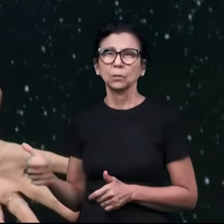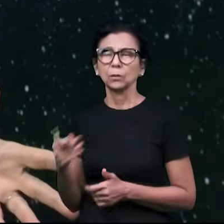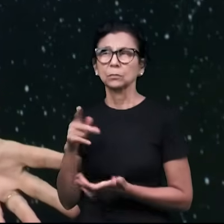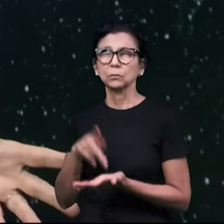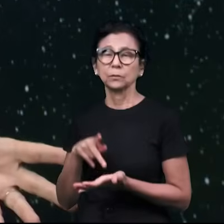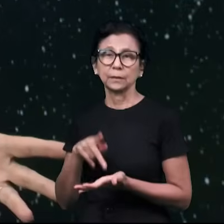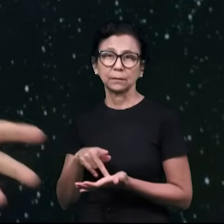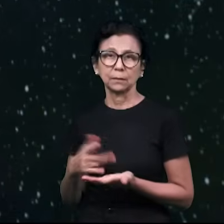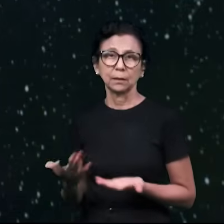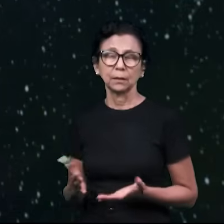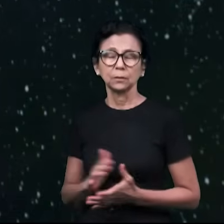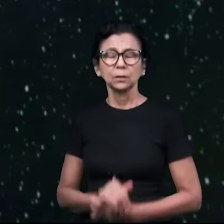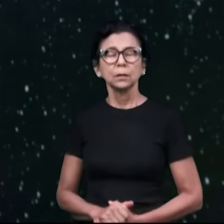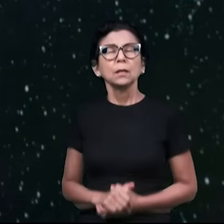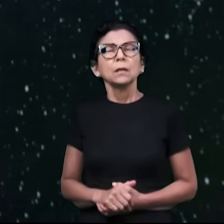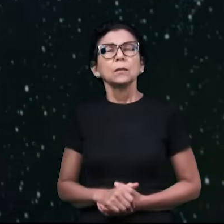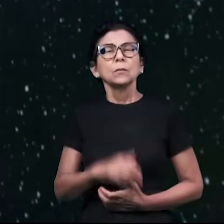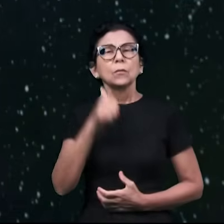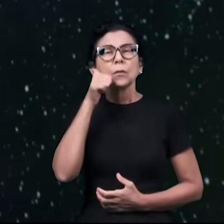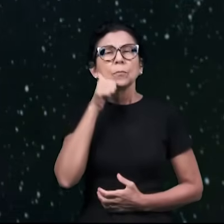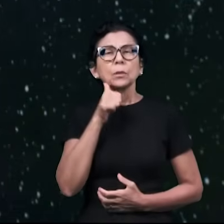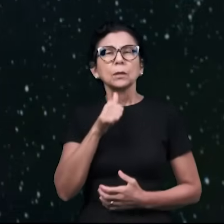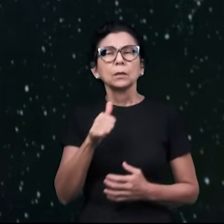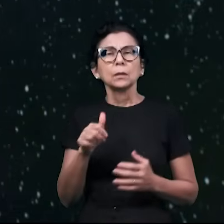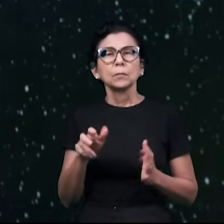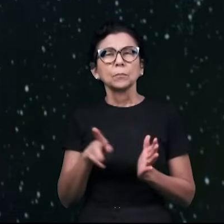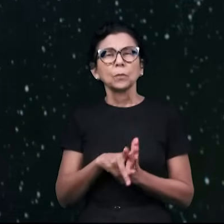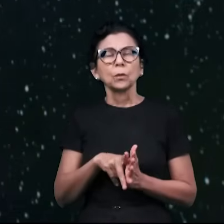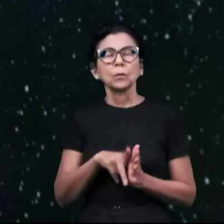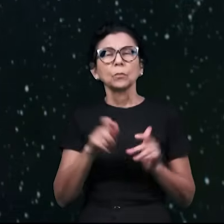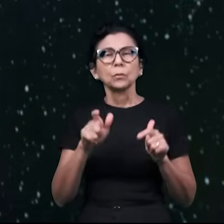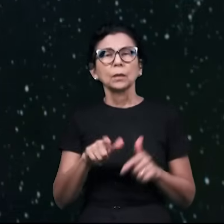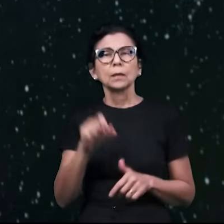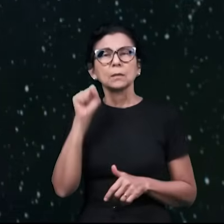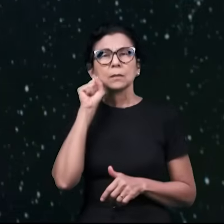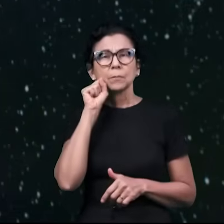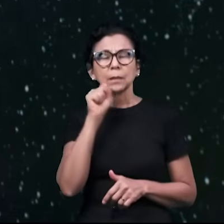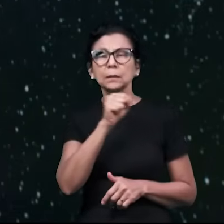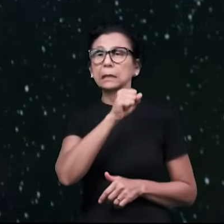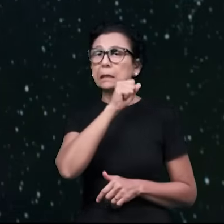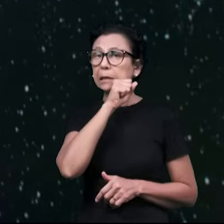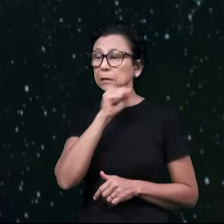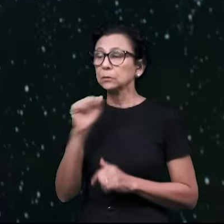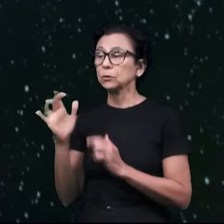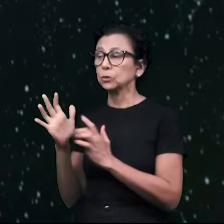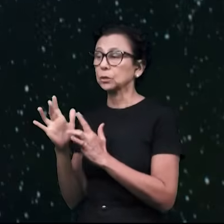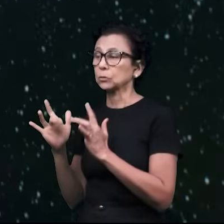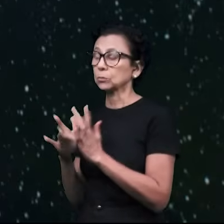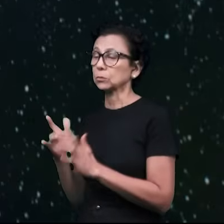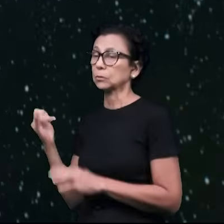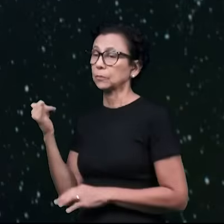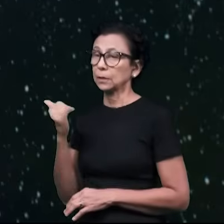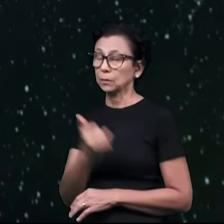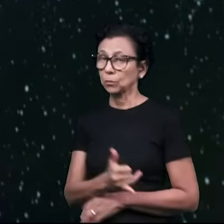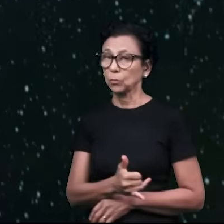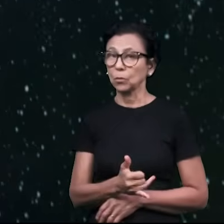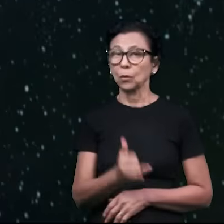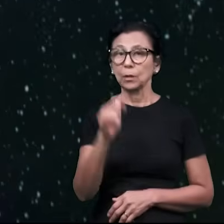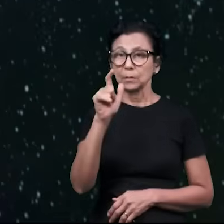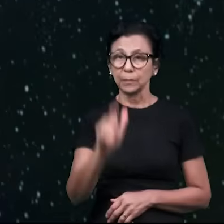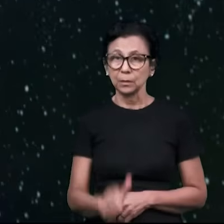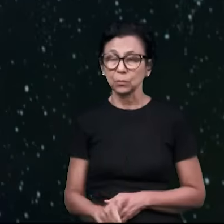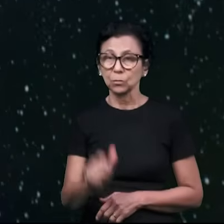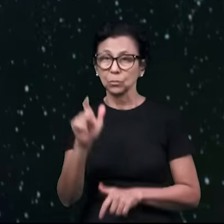mulher samaritana? Os verdadeiros adoradores são os que adoram em espírito e em verdade. Ou